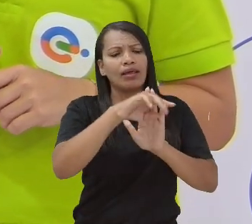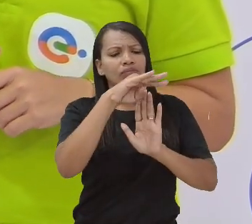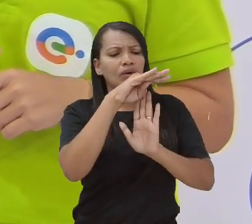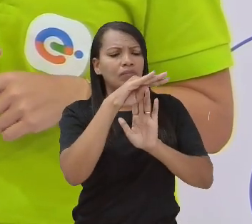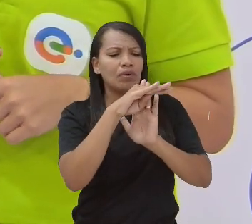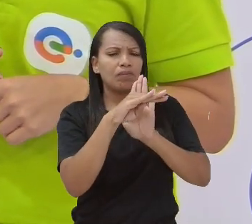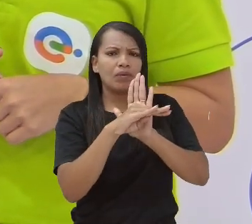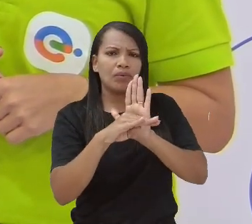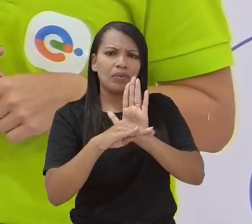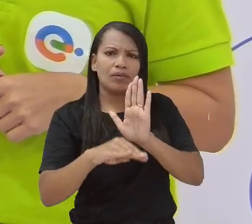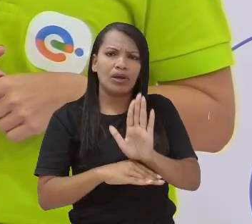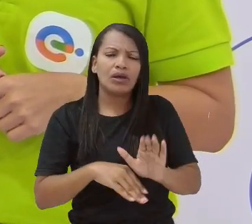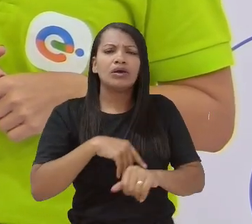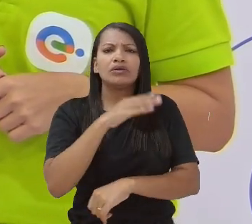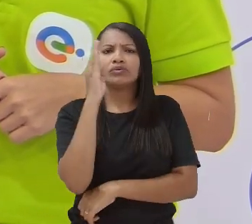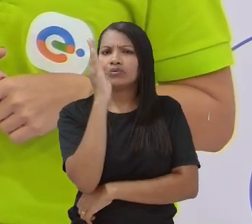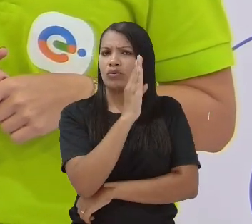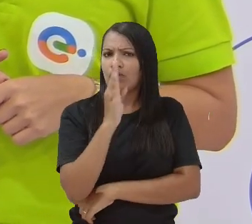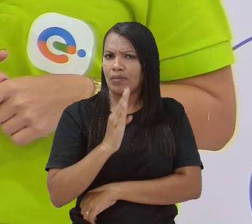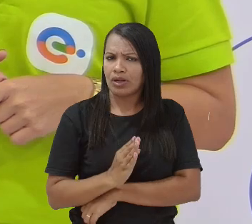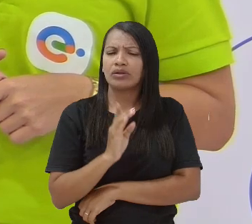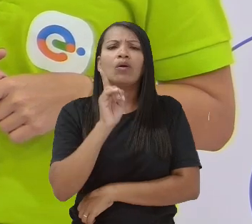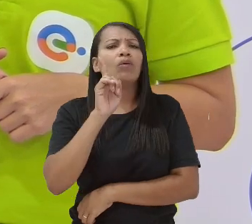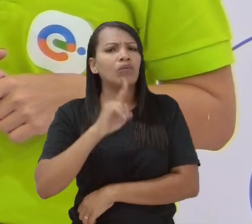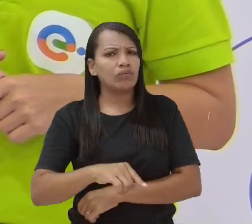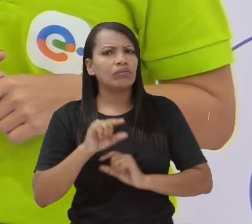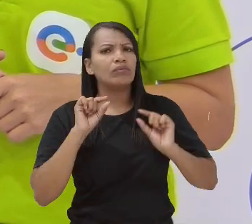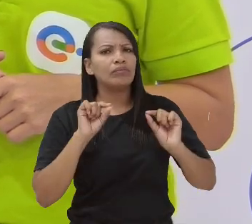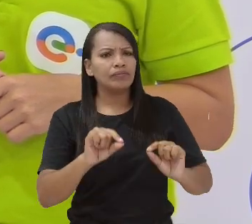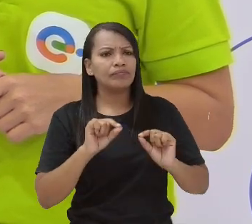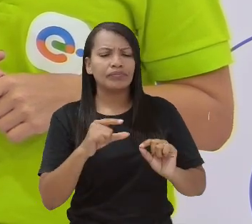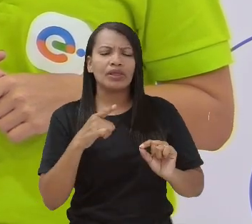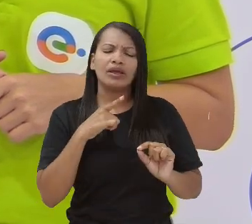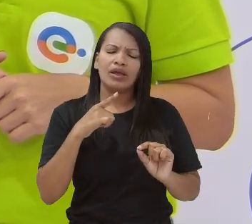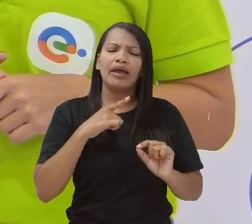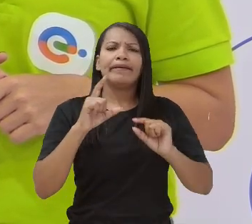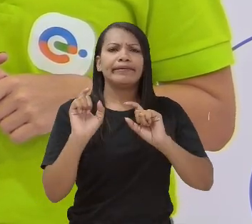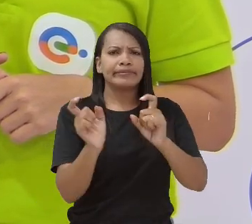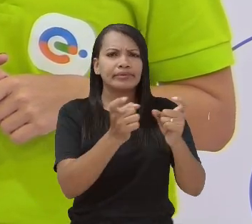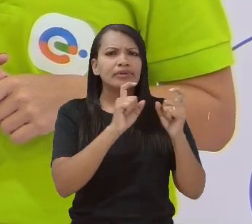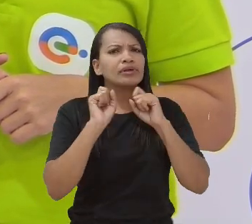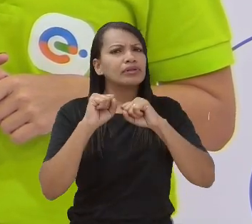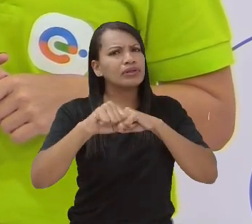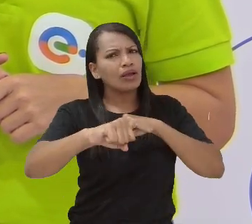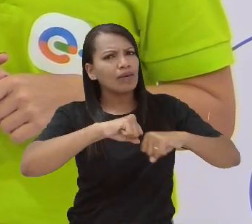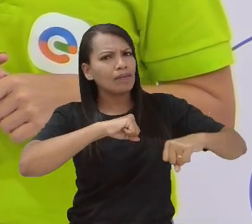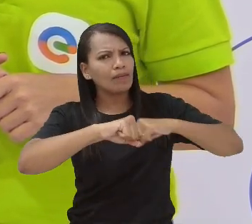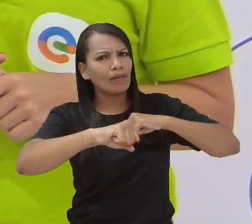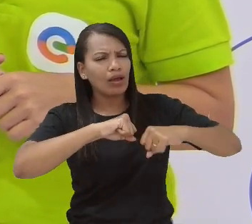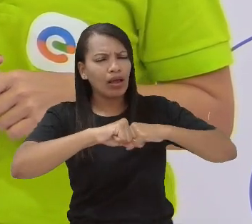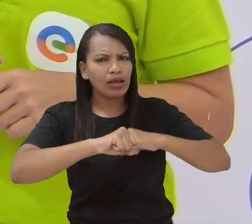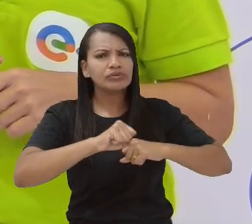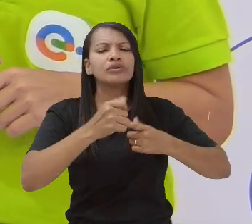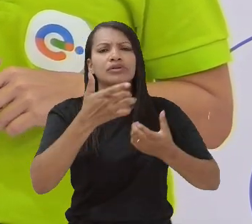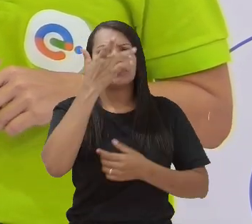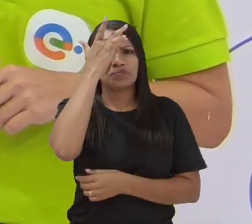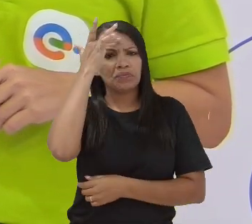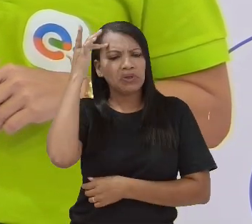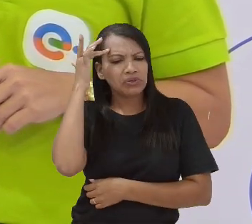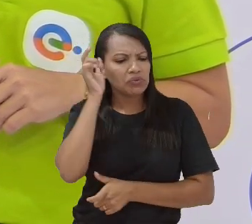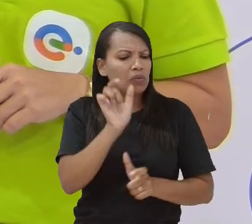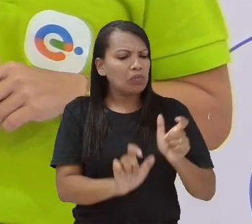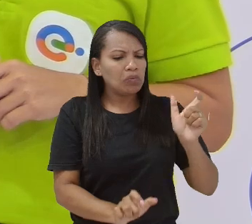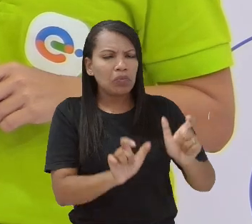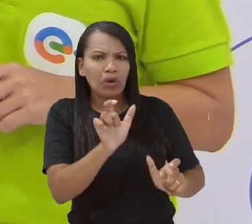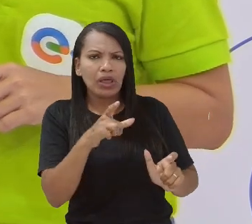país que ela foi e é alvo de muito debate e justamente das pessoas a quem